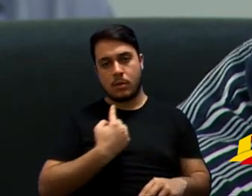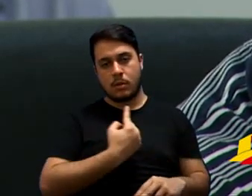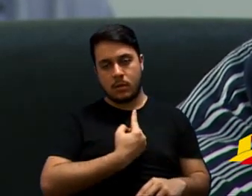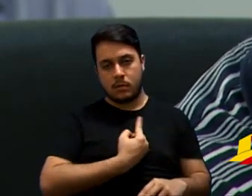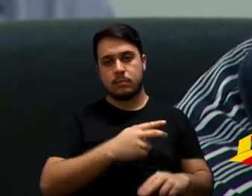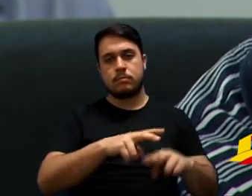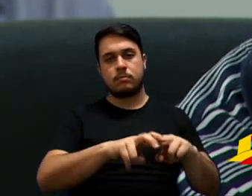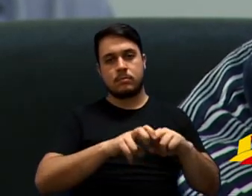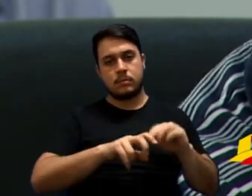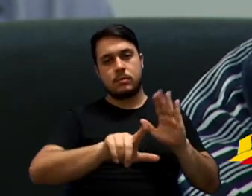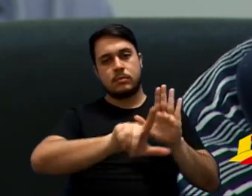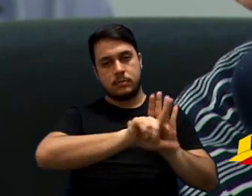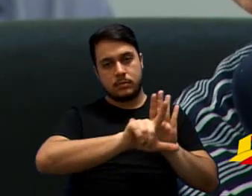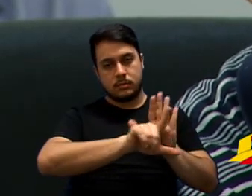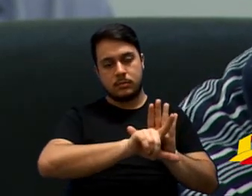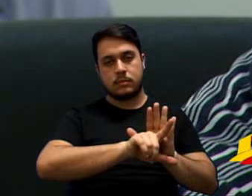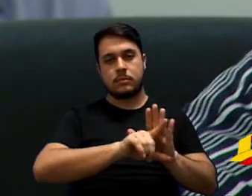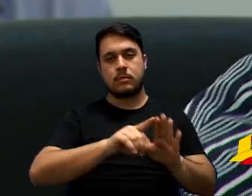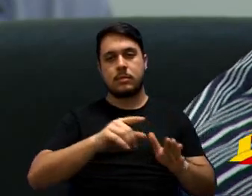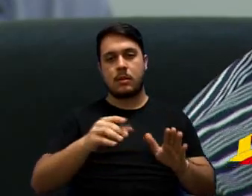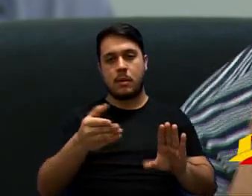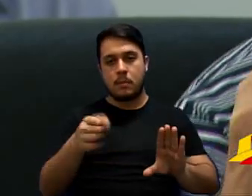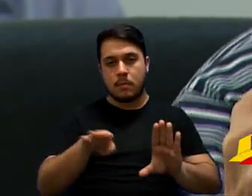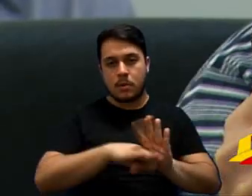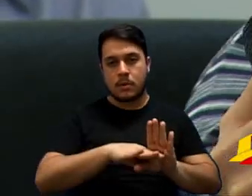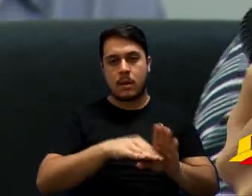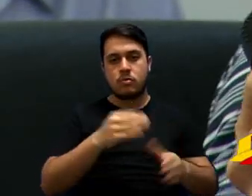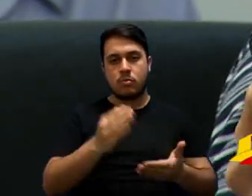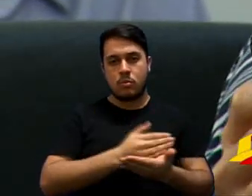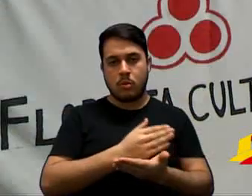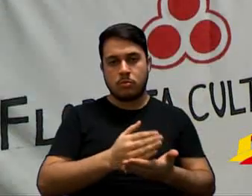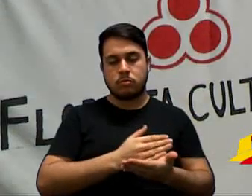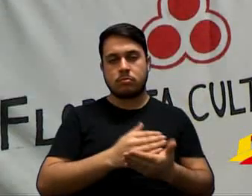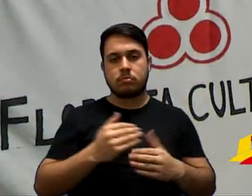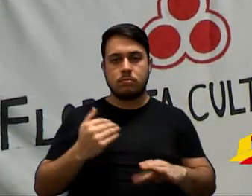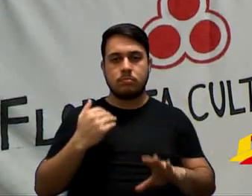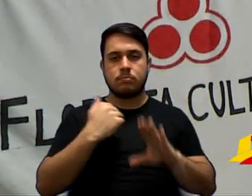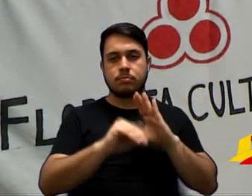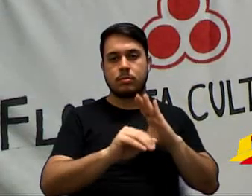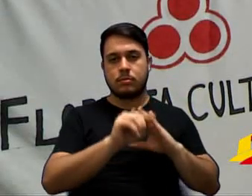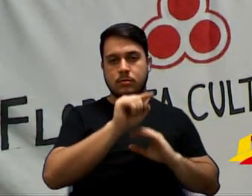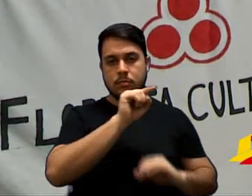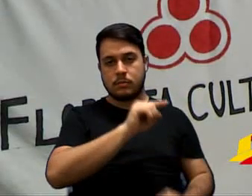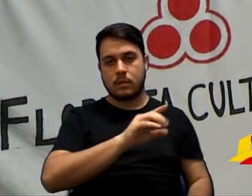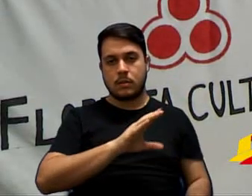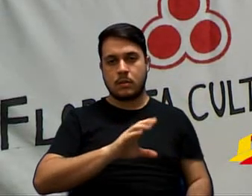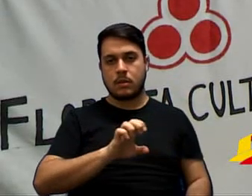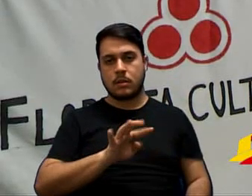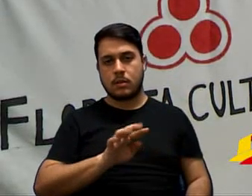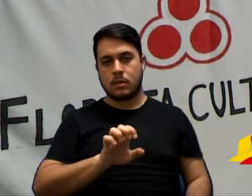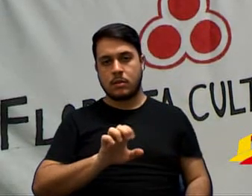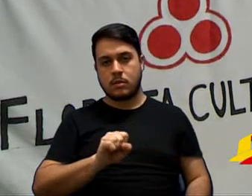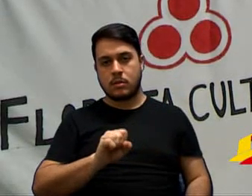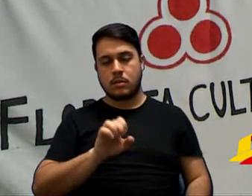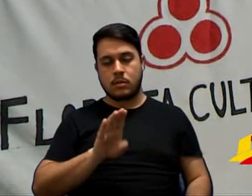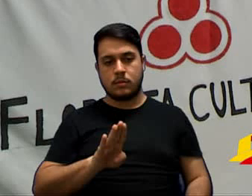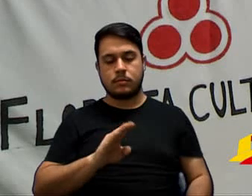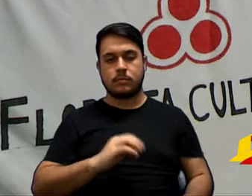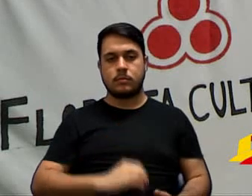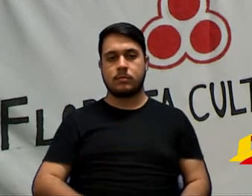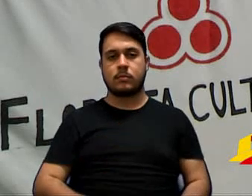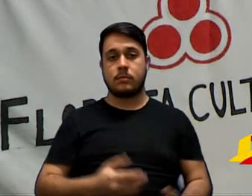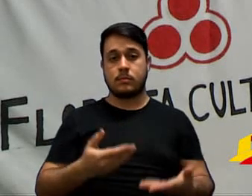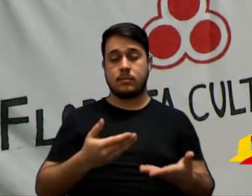legislação alguns processos para setembro brigar sempre pelas informações de toda e rapidamente daí existem mais três inscritos